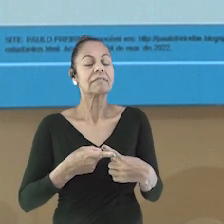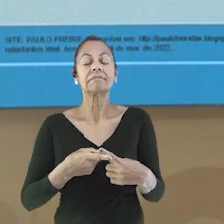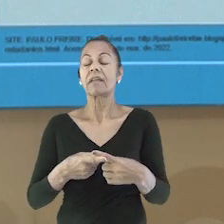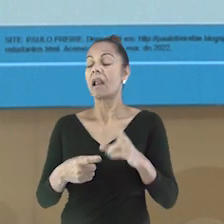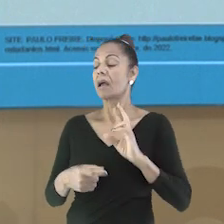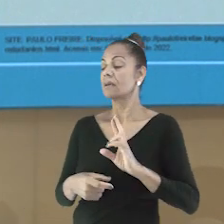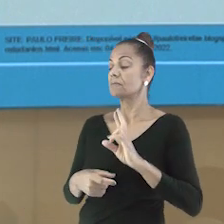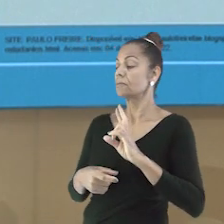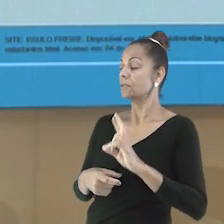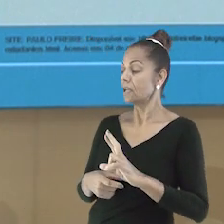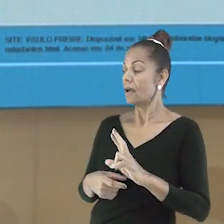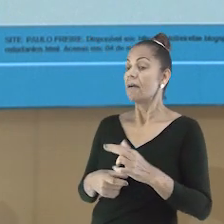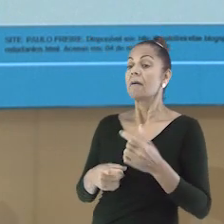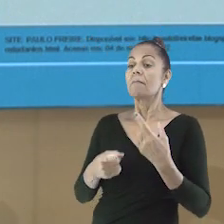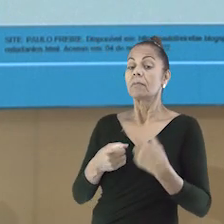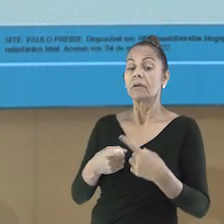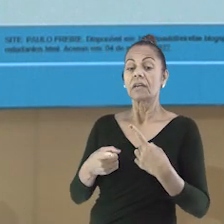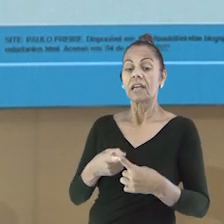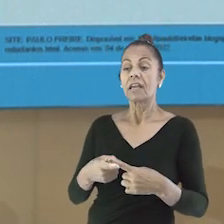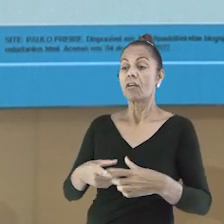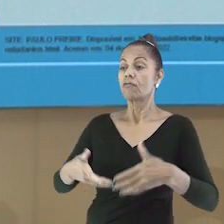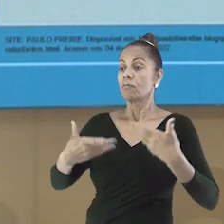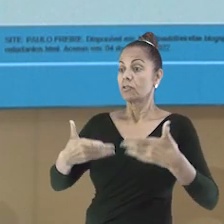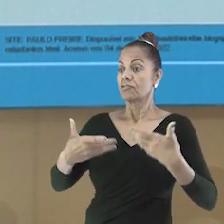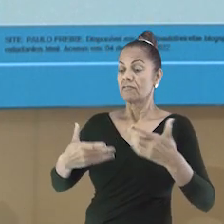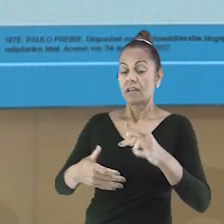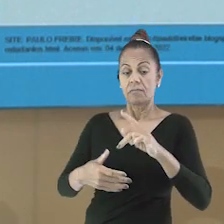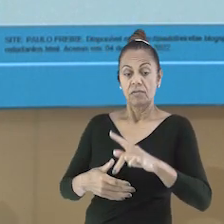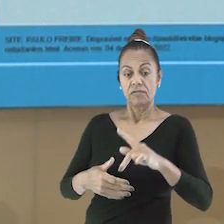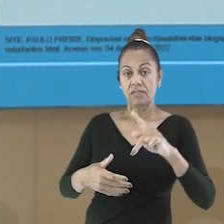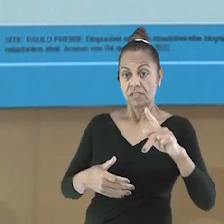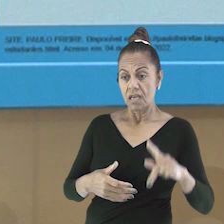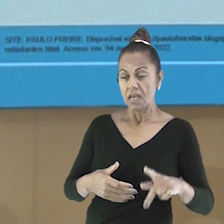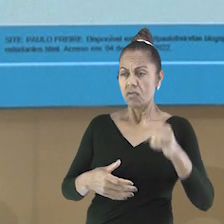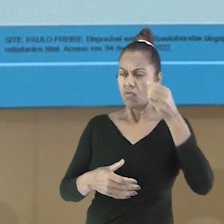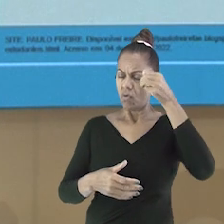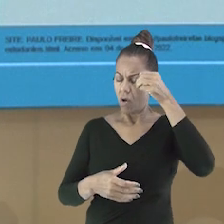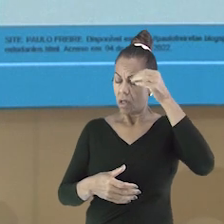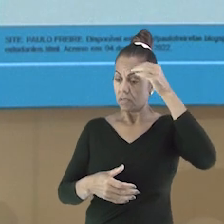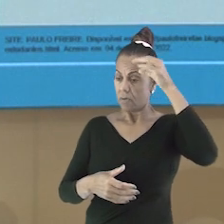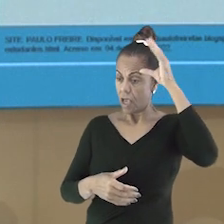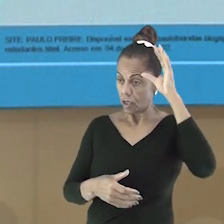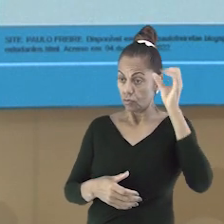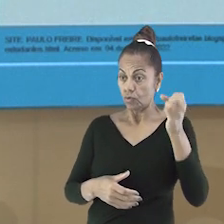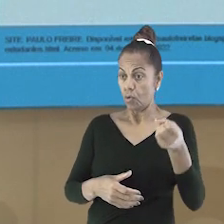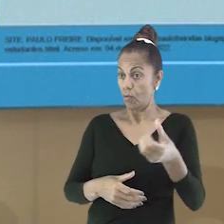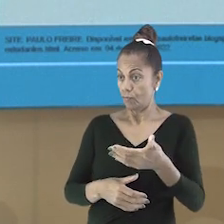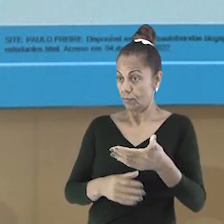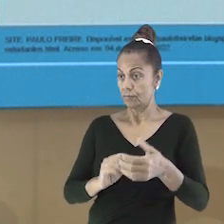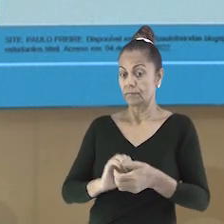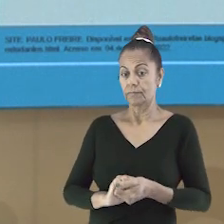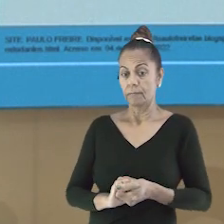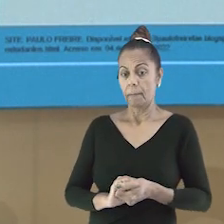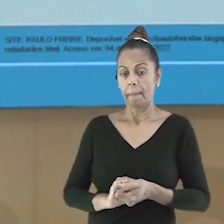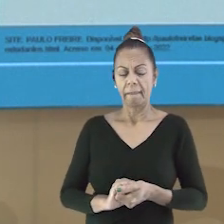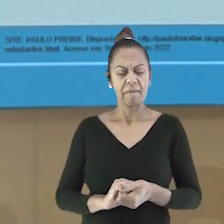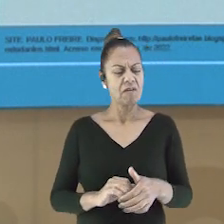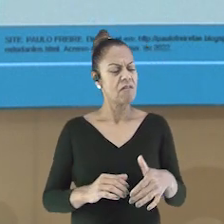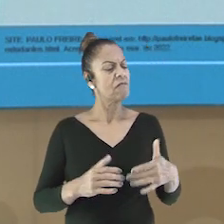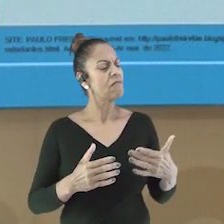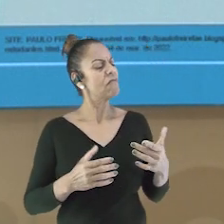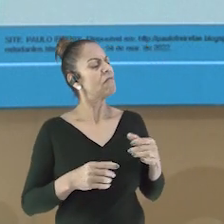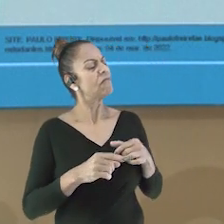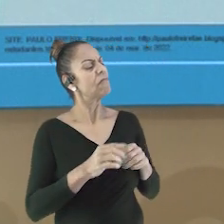estudar? A necessidade que tive de arrumar um bom emprego, a vontade de adquirir novos